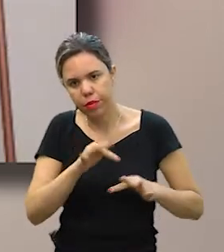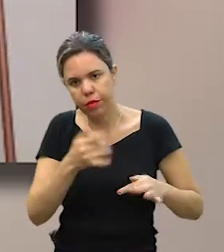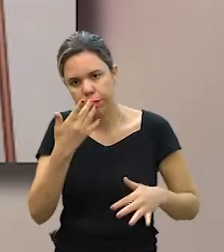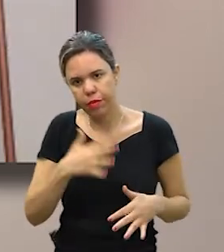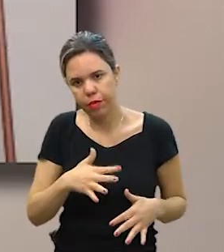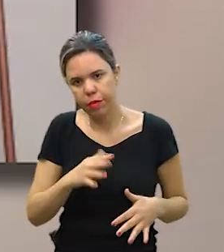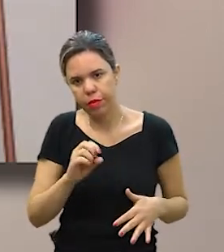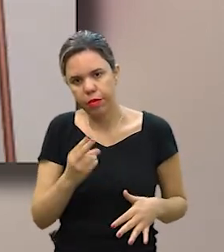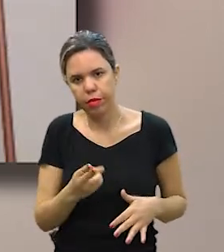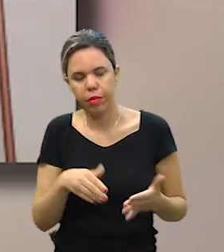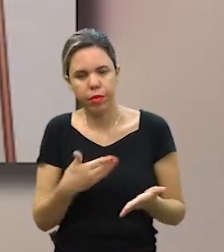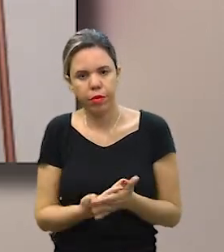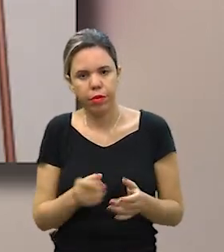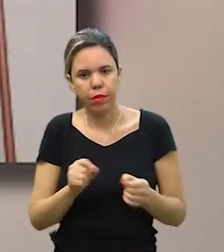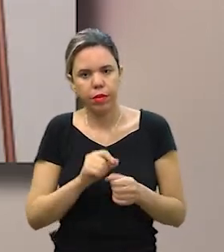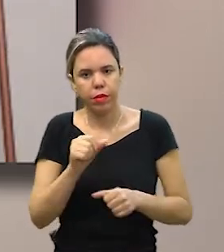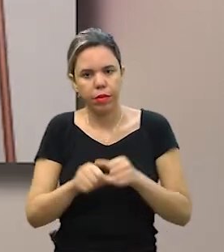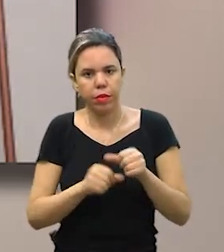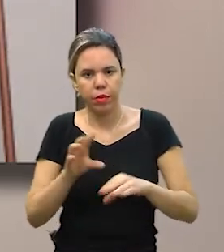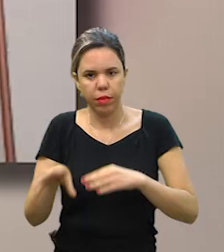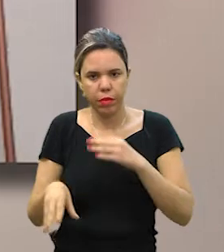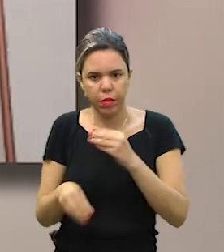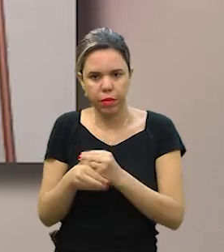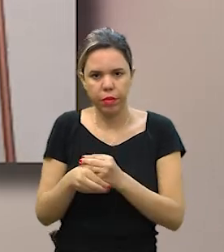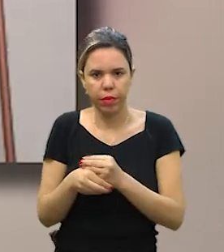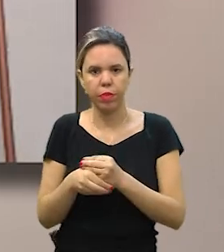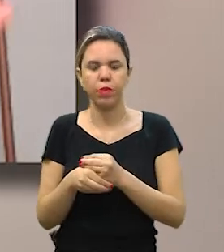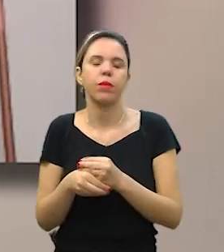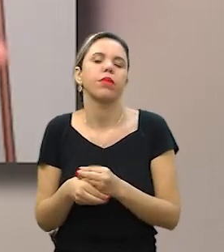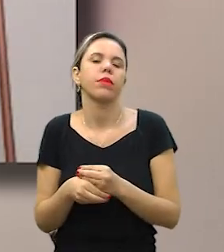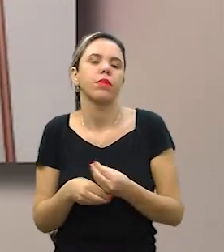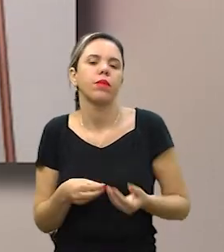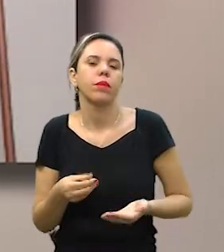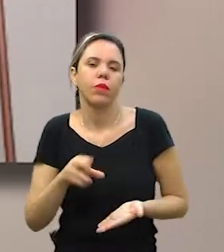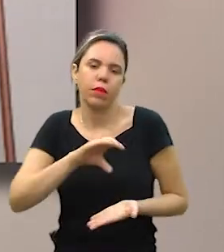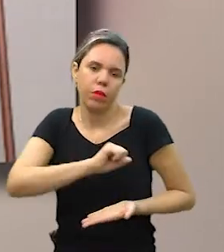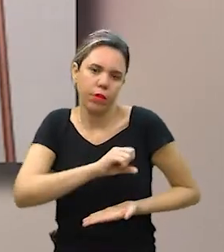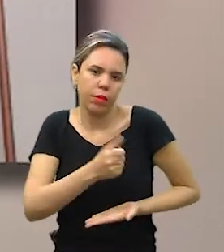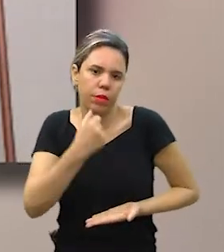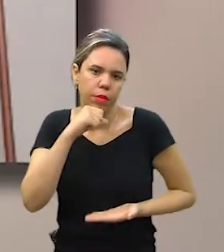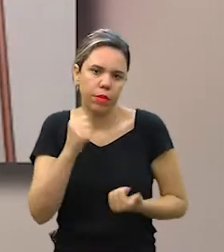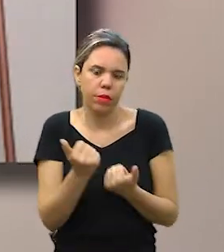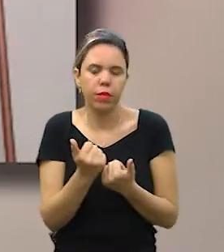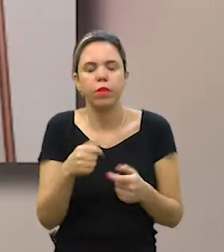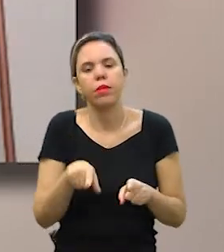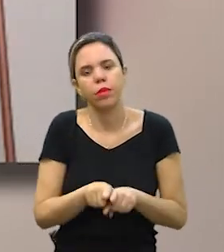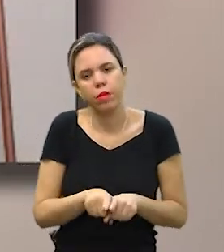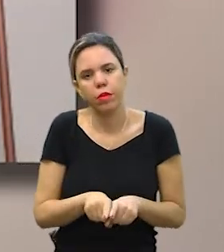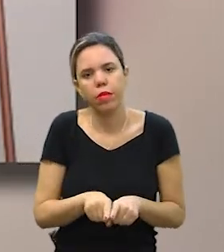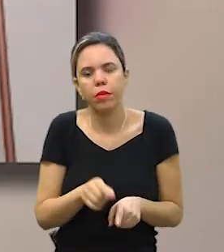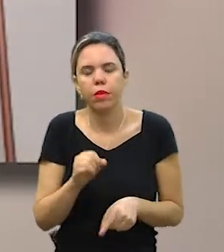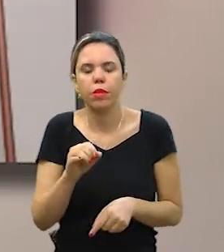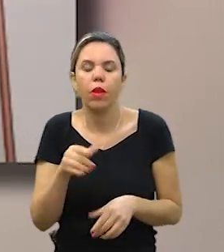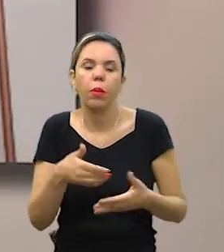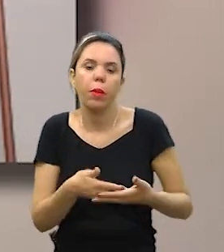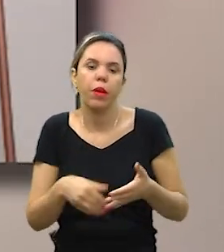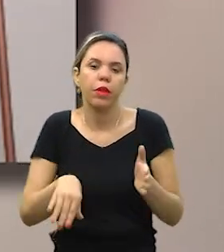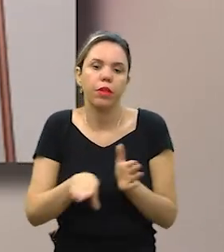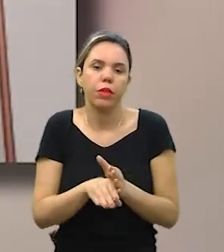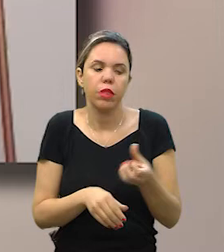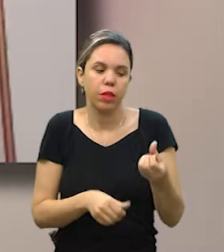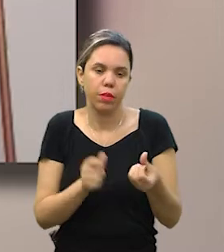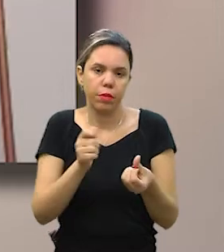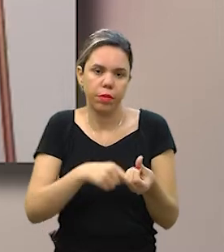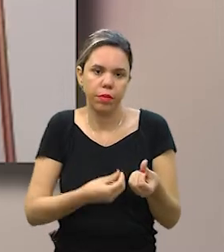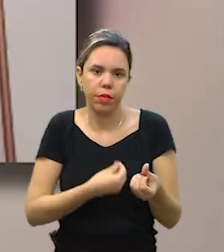fórmula infantil ou até fazer uma complementação ao aleitamento materno. E quando esses bebês chegam no